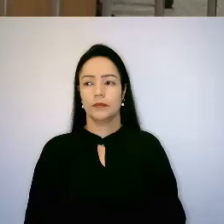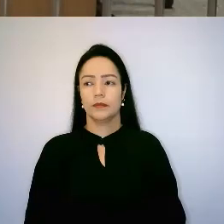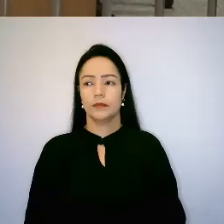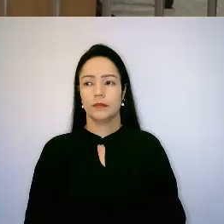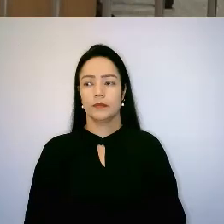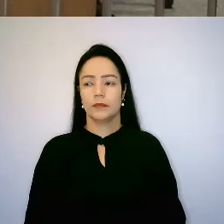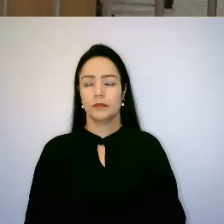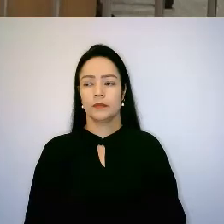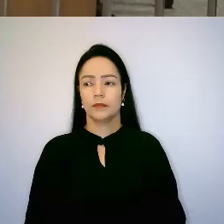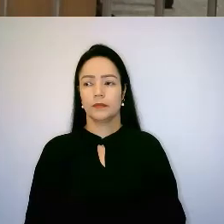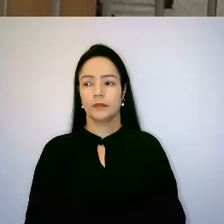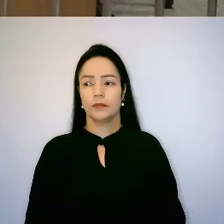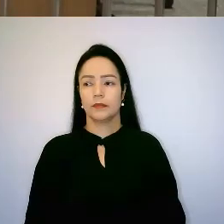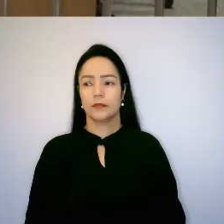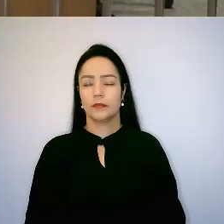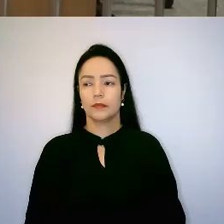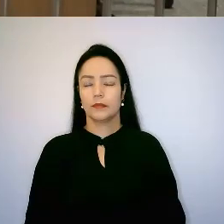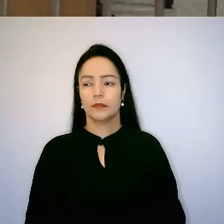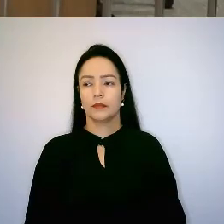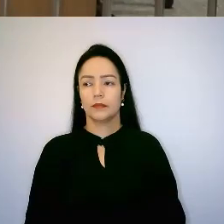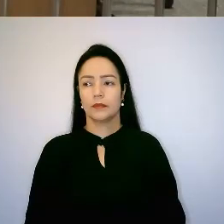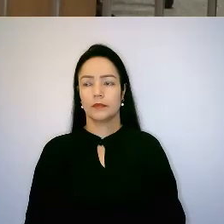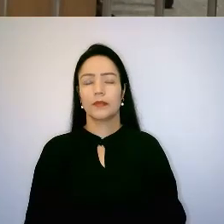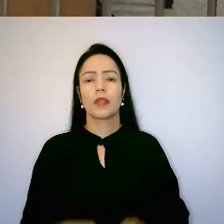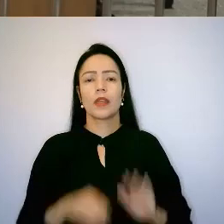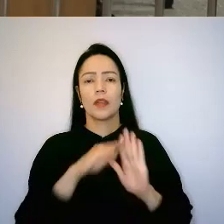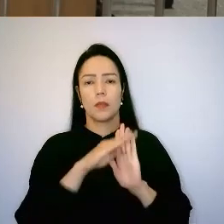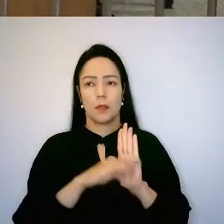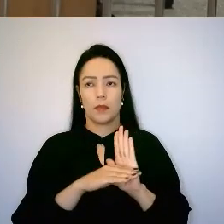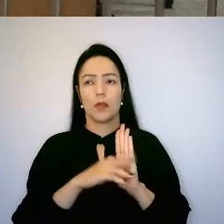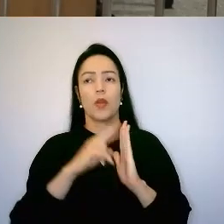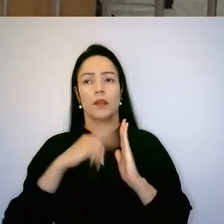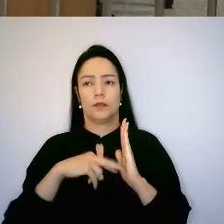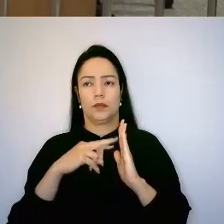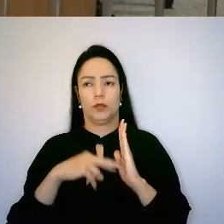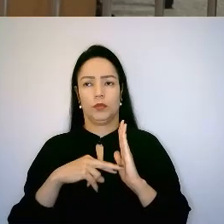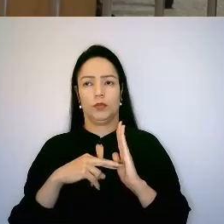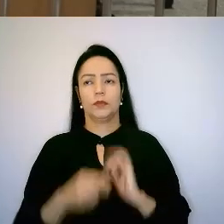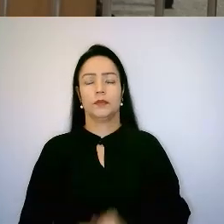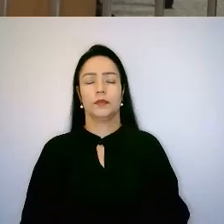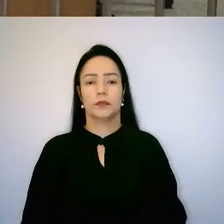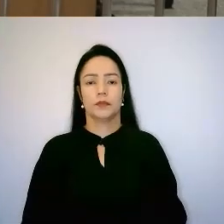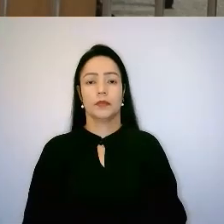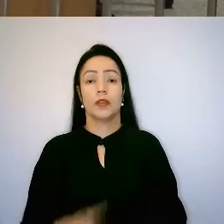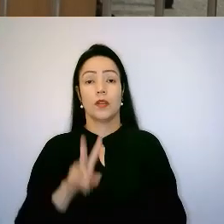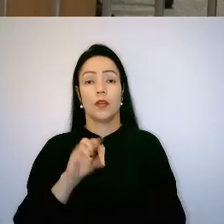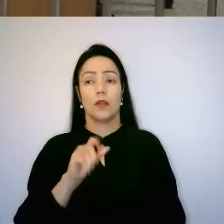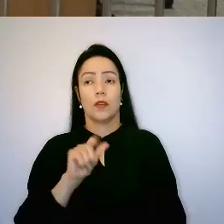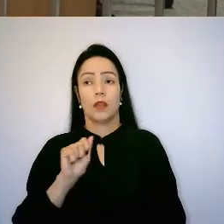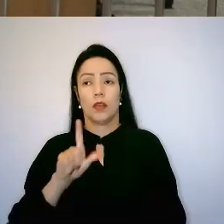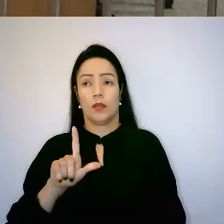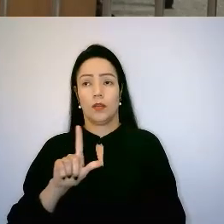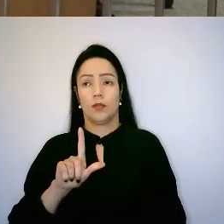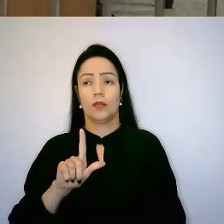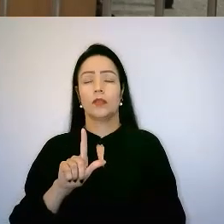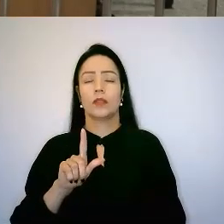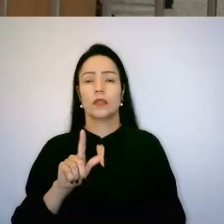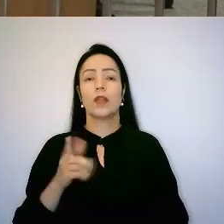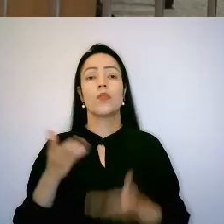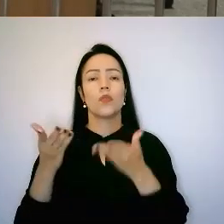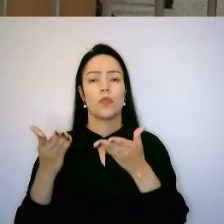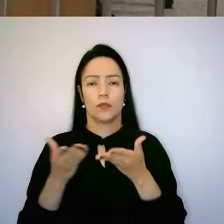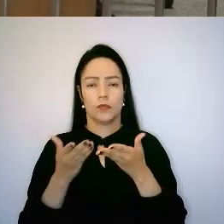Ah tranquilo porque quem falta mas aí o vogal já fazia a convocação independentemente